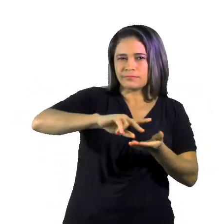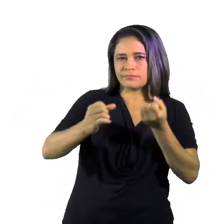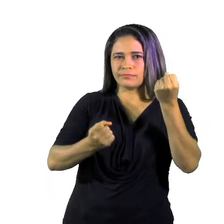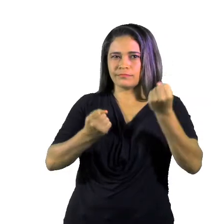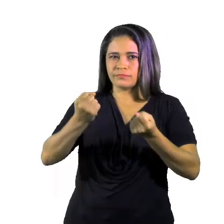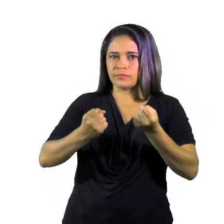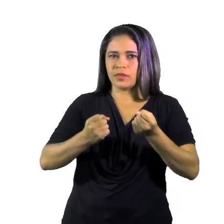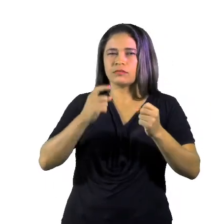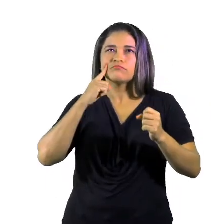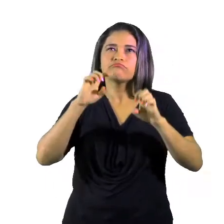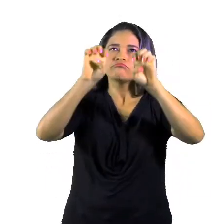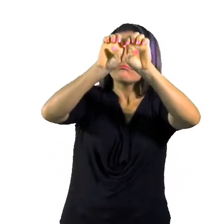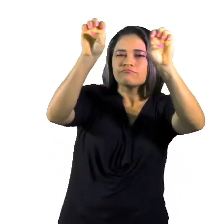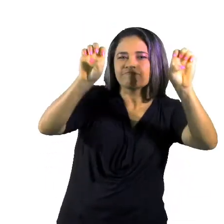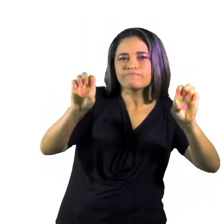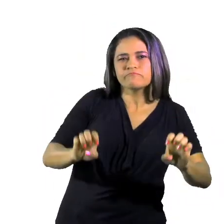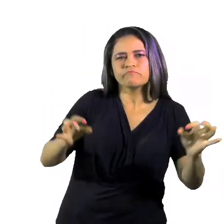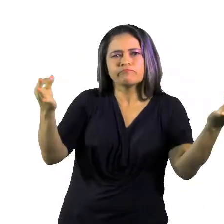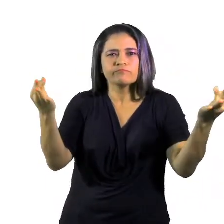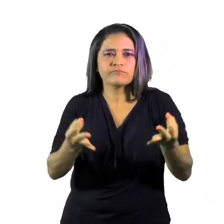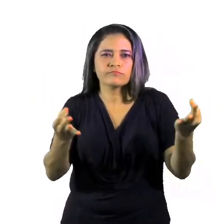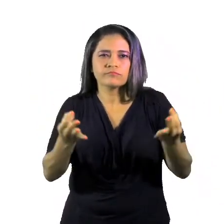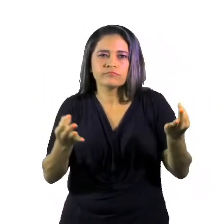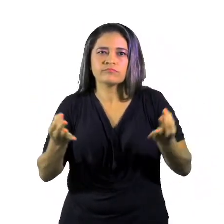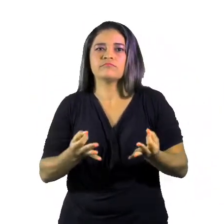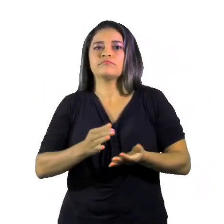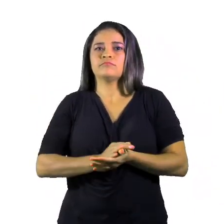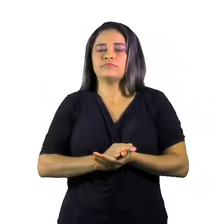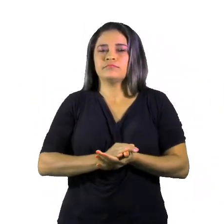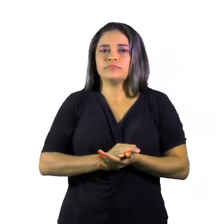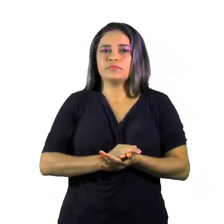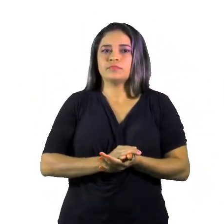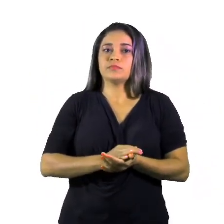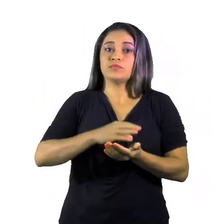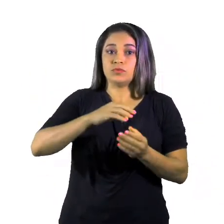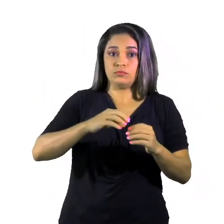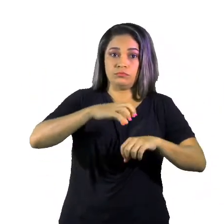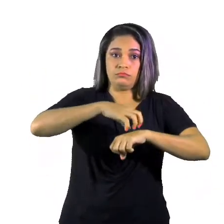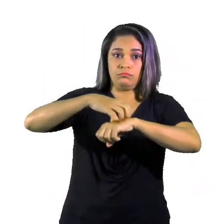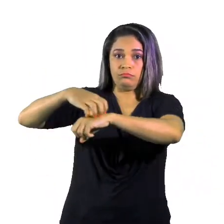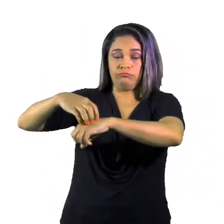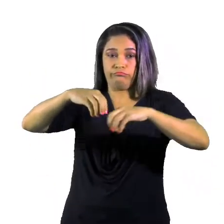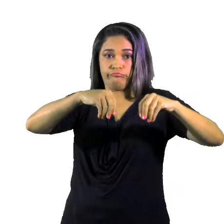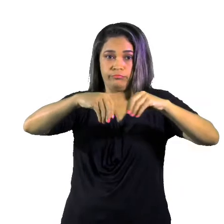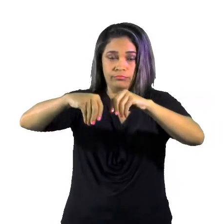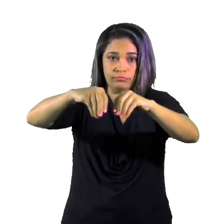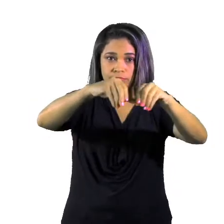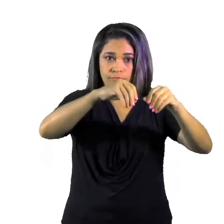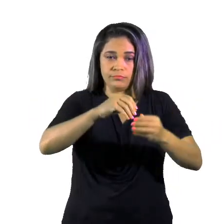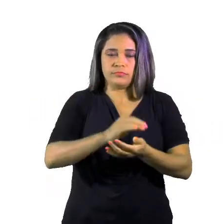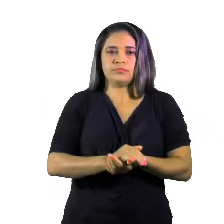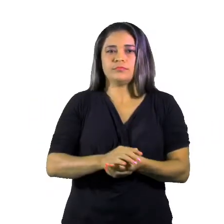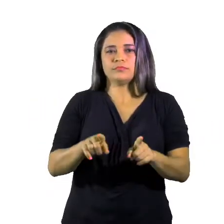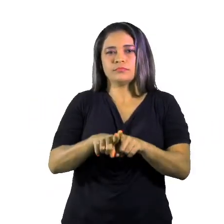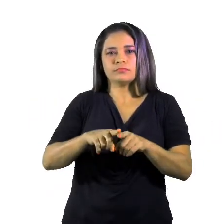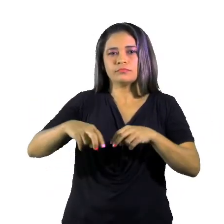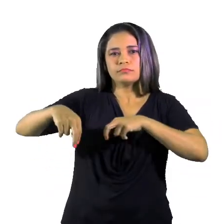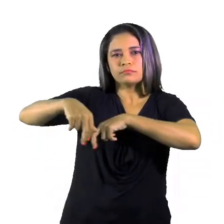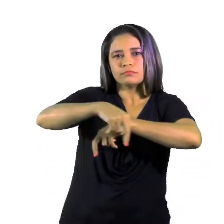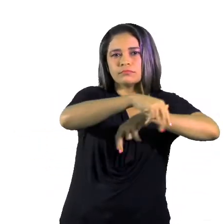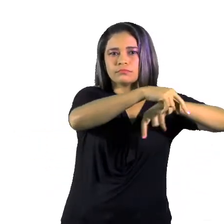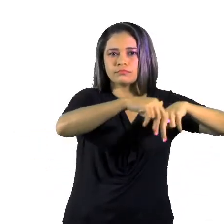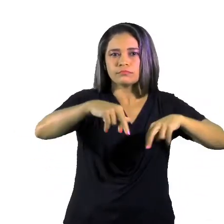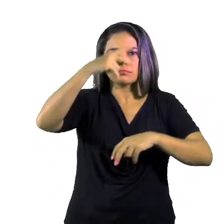estrutura necessária para o escoamento de grãos, circulação de pessoas e